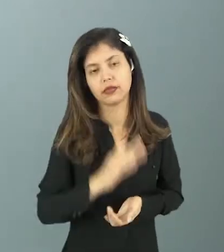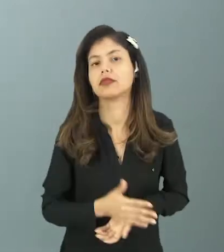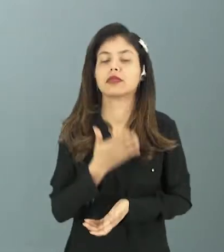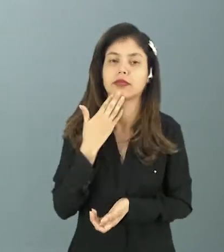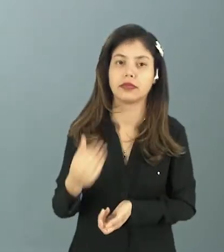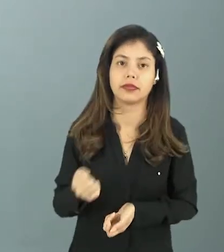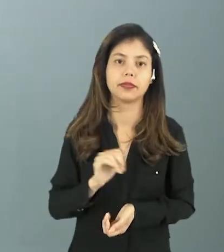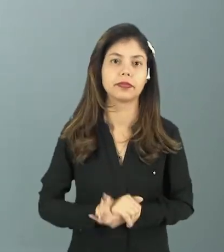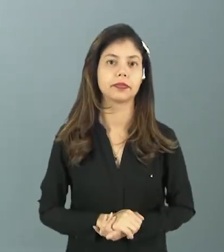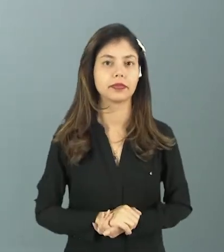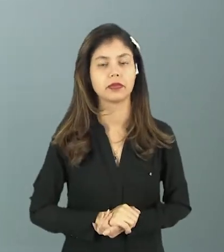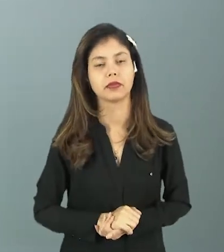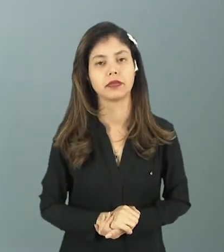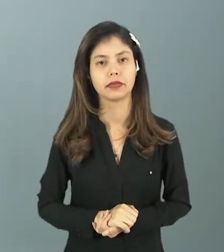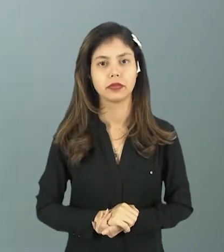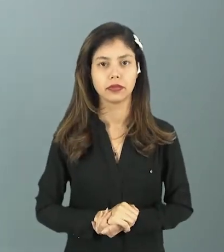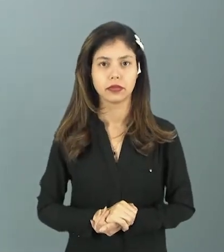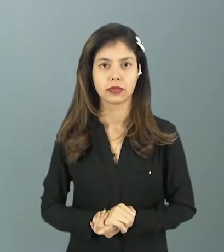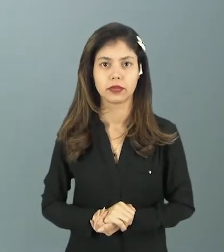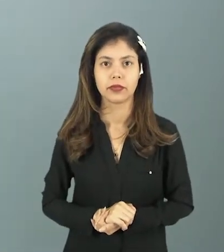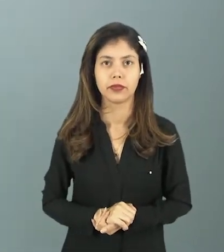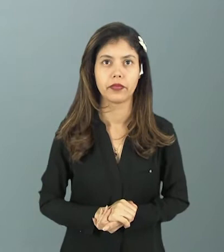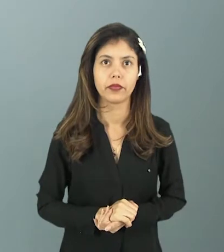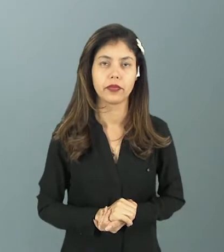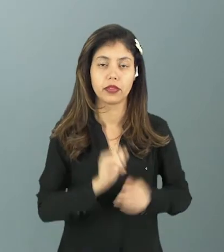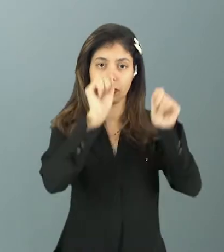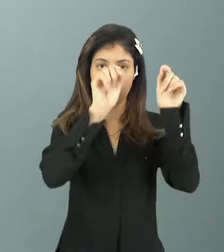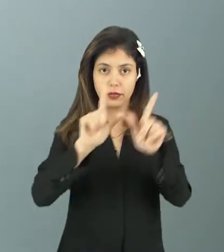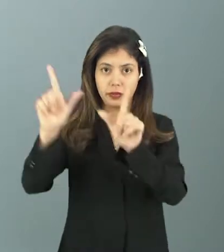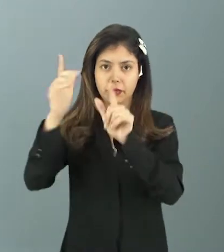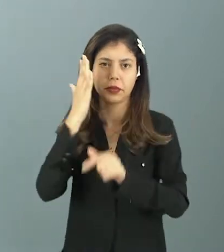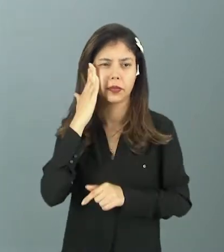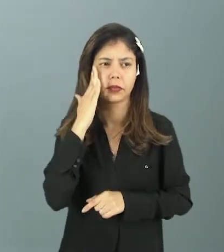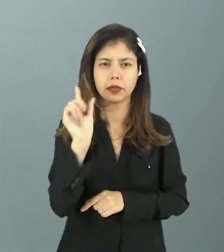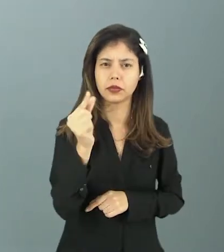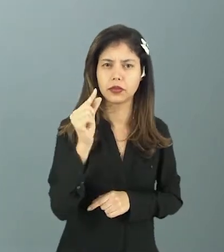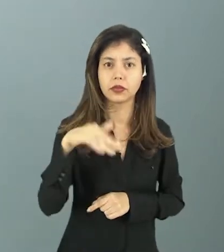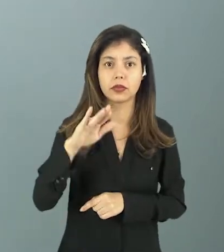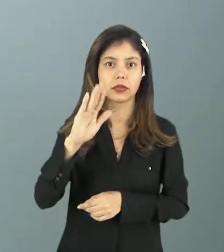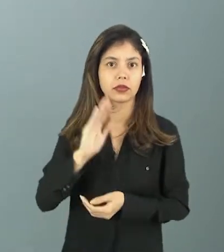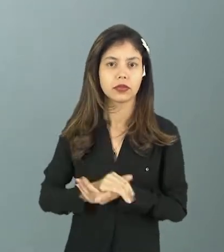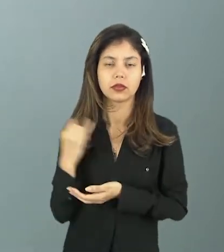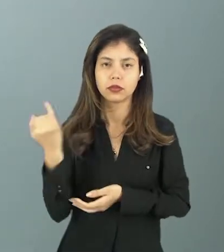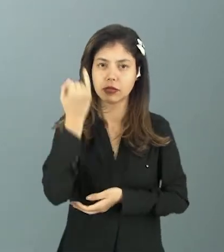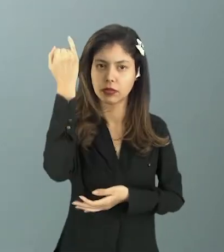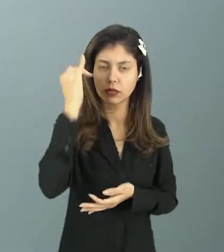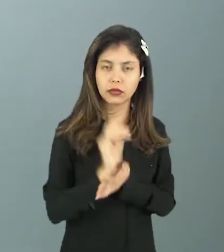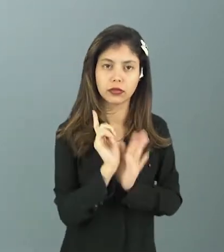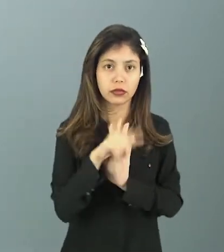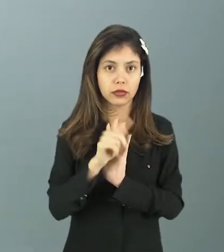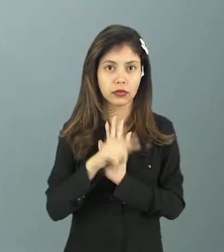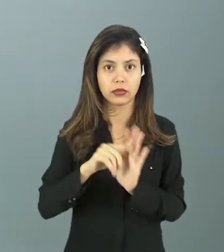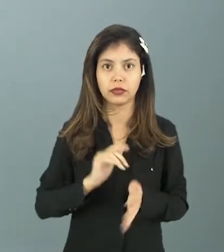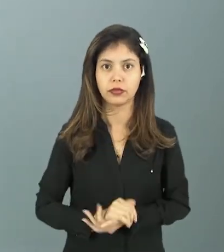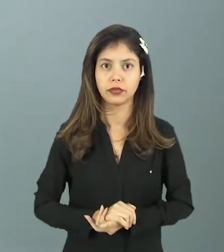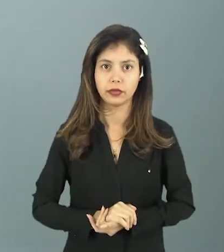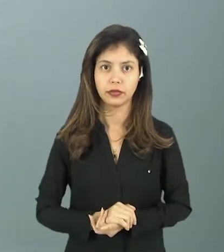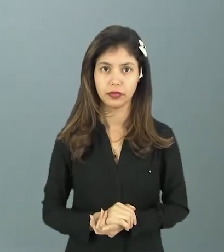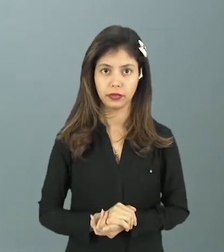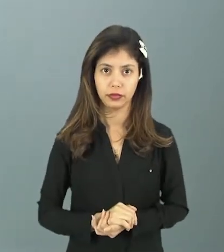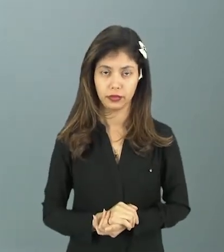dessa forma, tá? Nesse sentido. Vamos lá para a telinha compreender um pouco mais sobre a importância desse gênero. Vamos lá comigo.